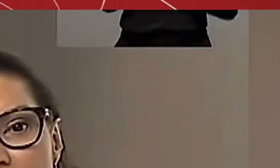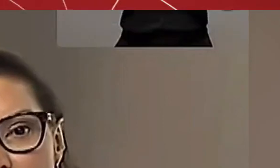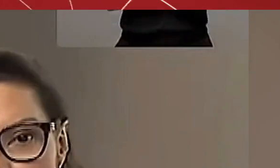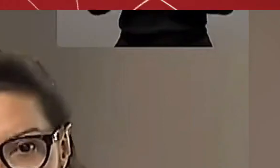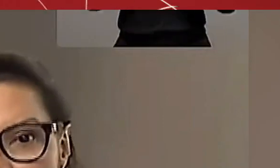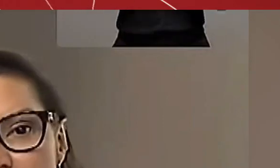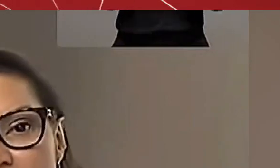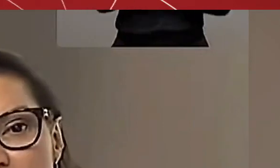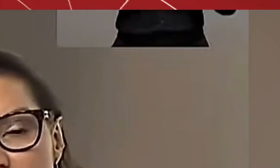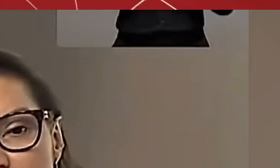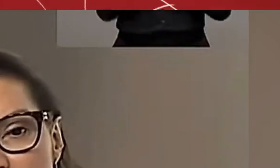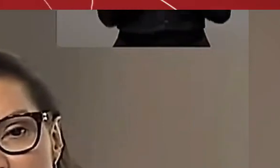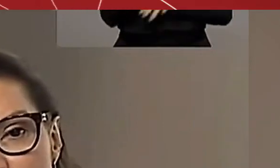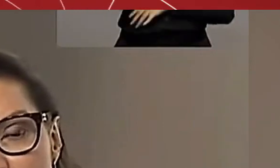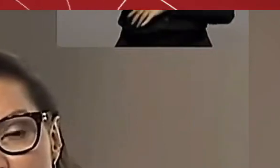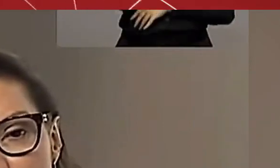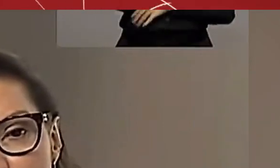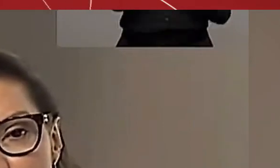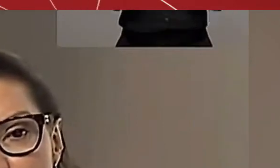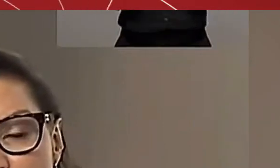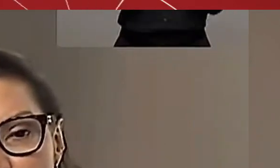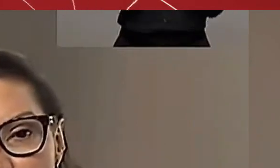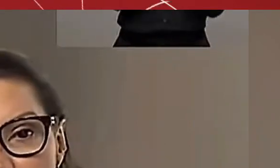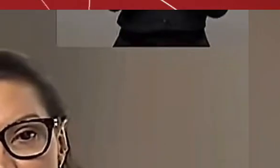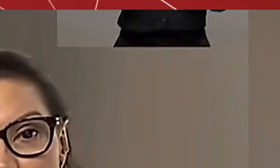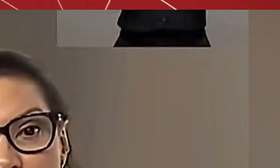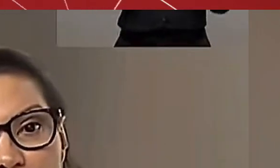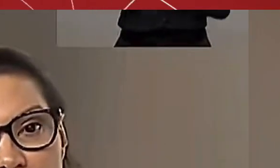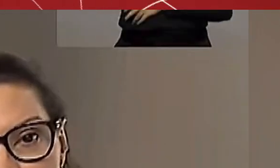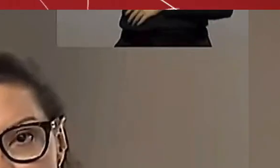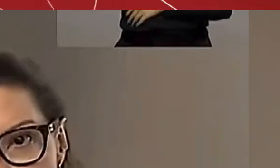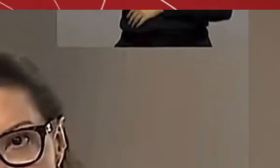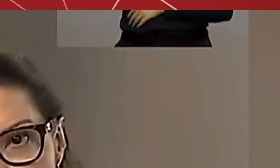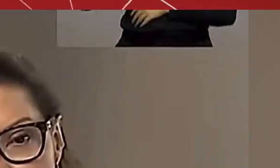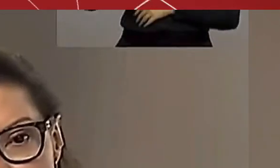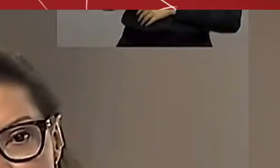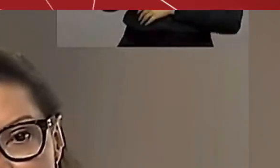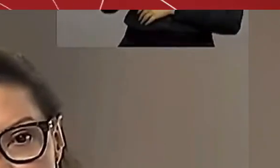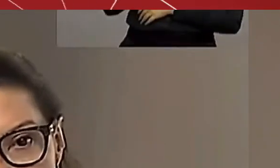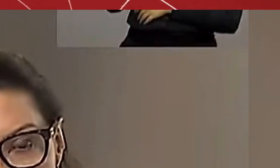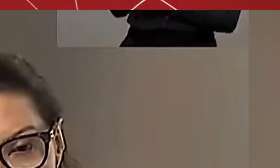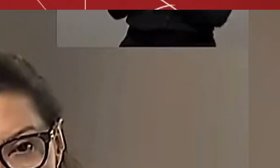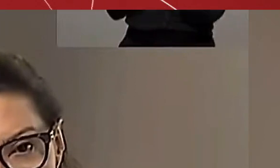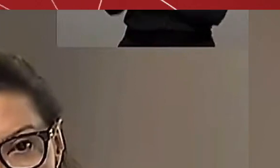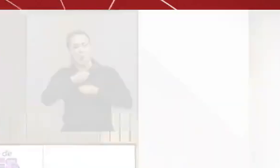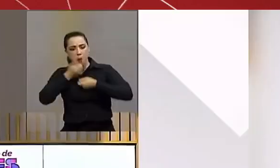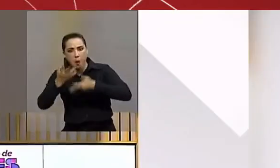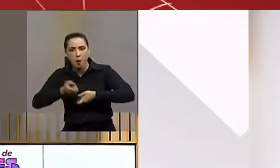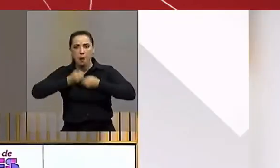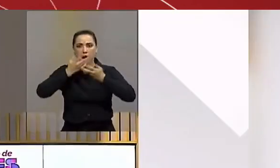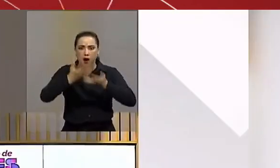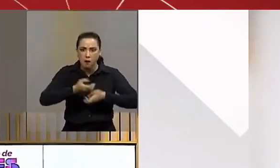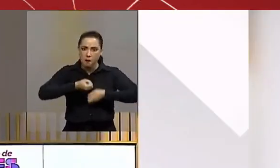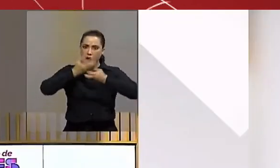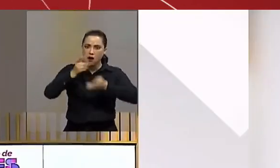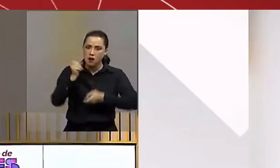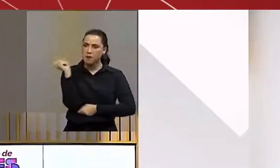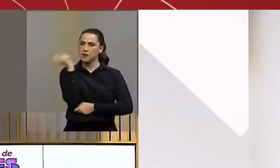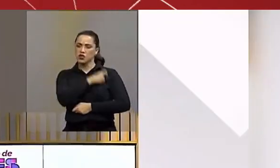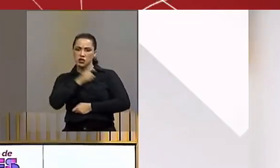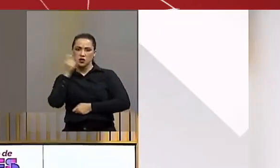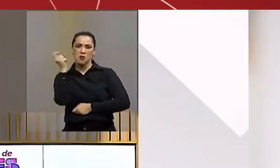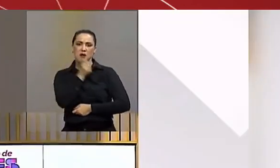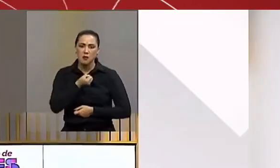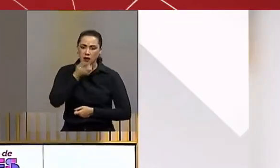campanha, uma das peças-chave da campanha do presidente Lula foi a recriação no Ministério das Mulheres. Deixa eu contar um caso para